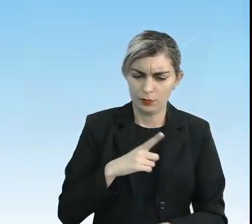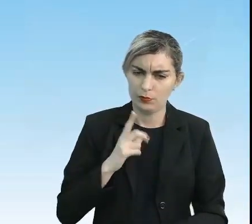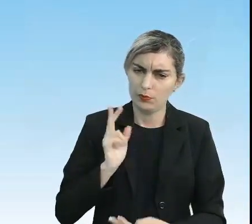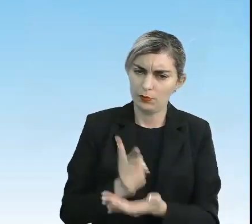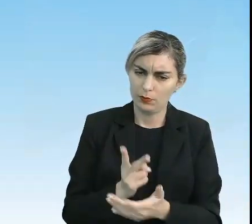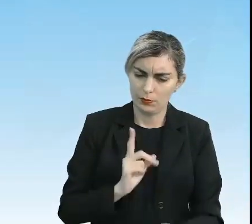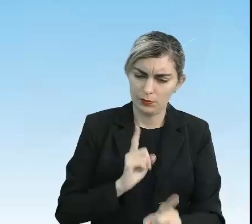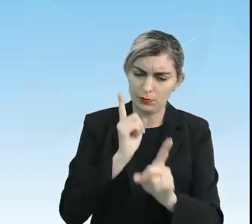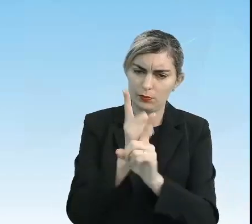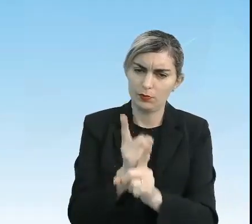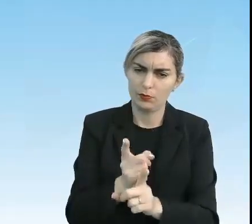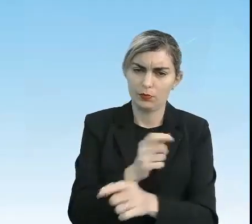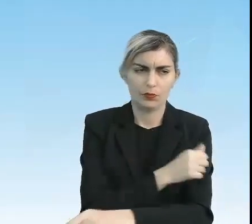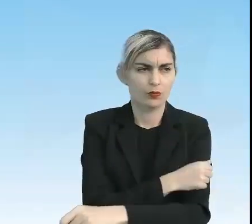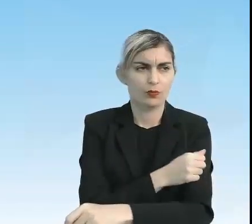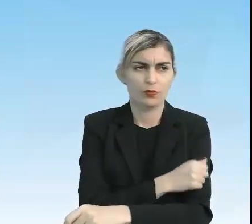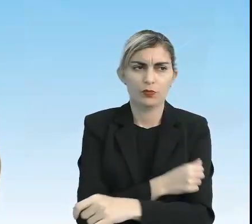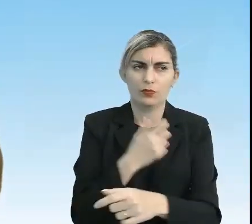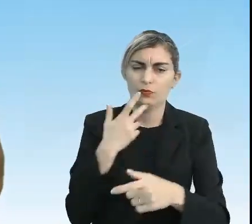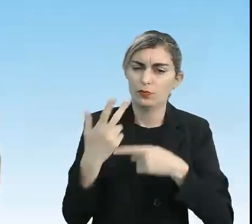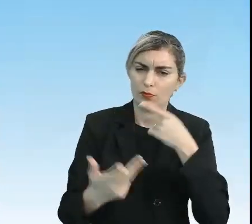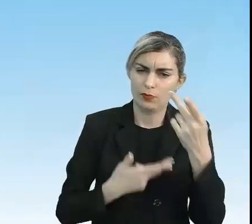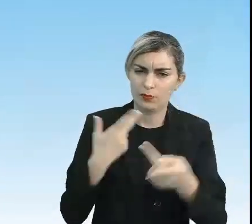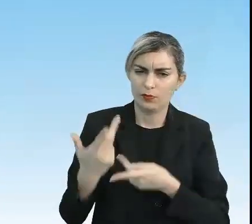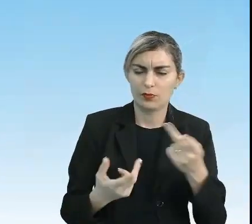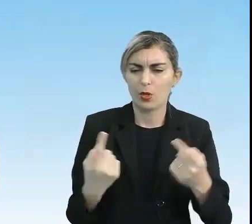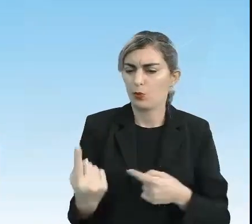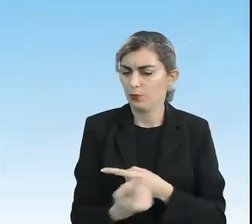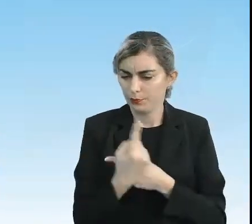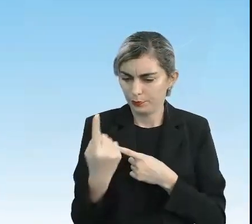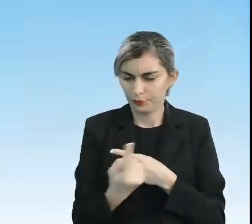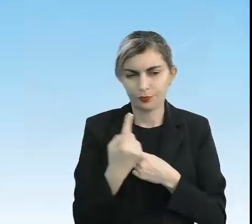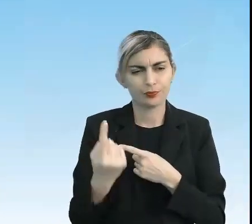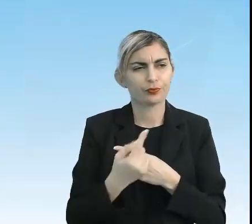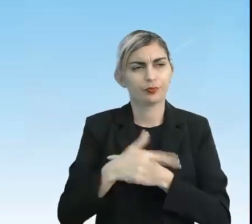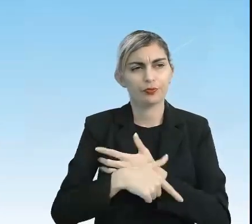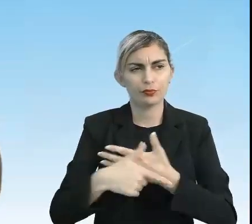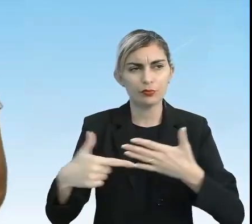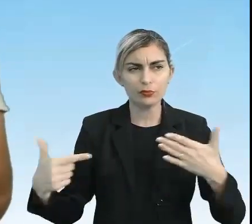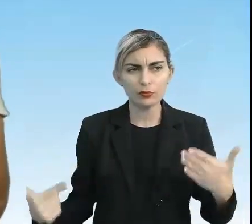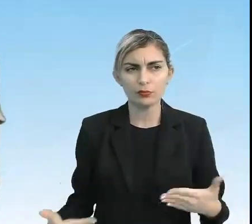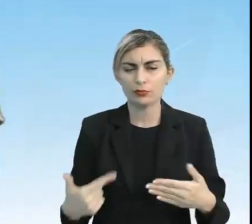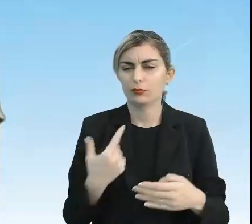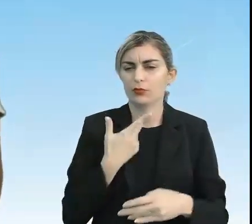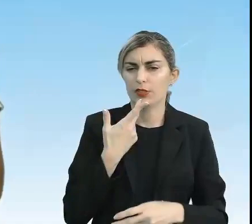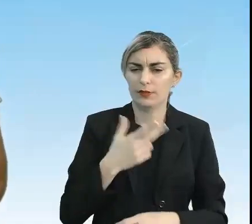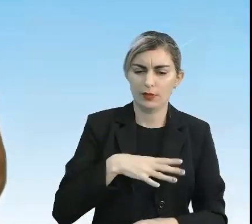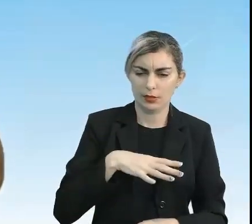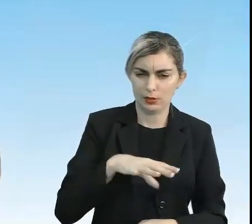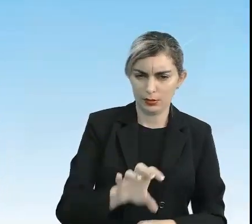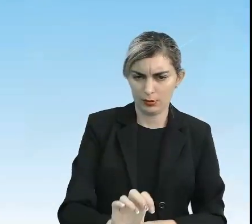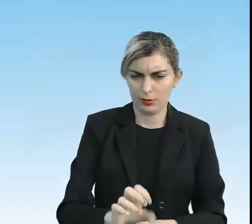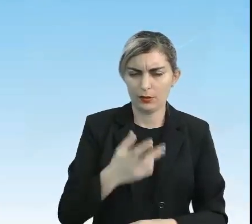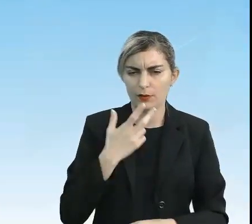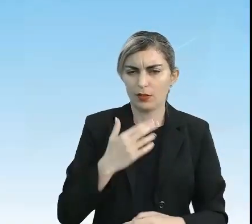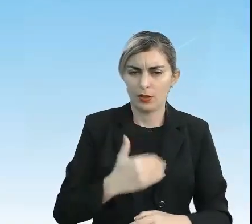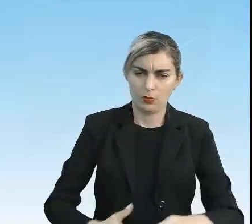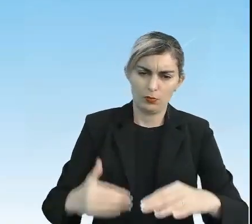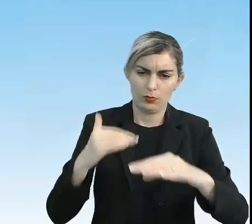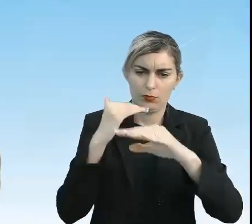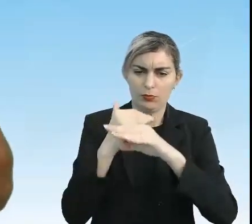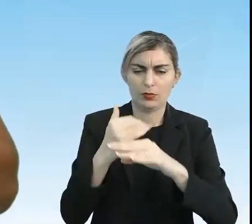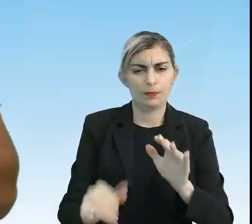encontro com os nossos estudantes para falarmos de individualidade, para falarmos de moral, para falarmos de ética, para Alteridade. falarmos de alteridade,